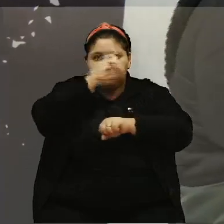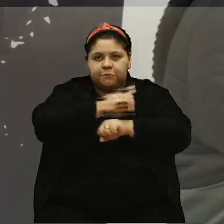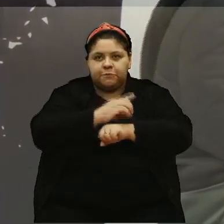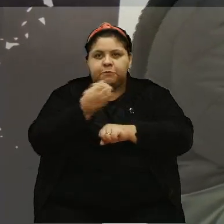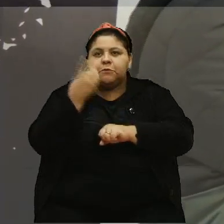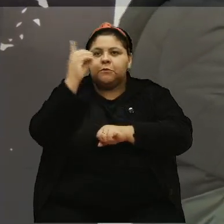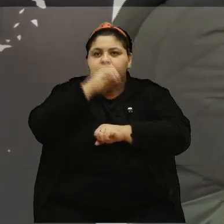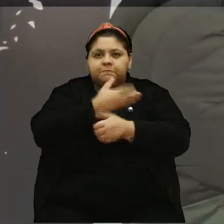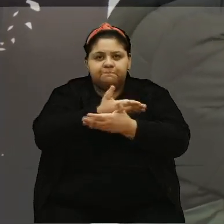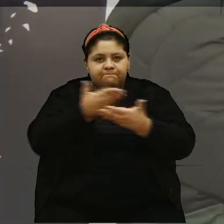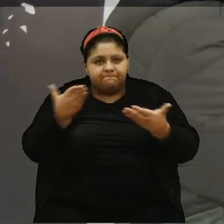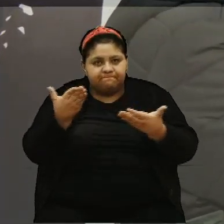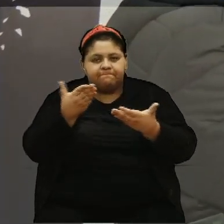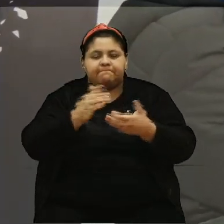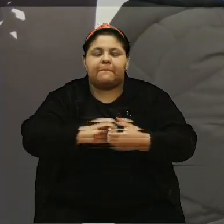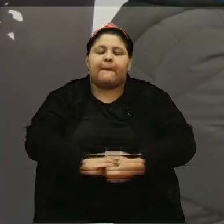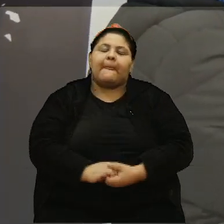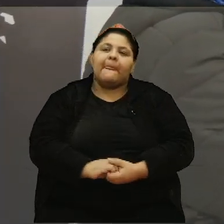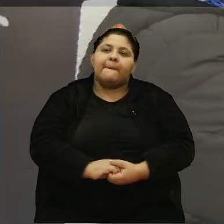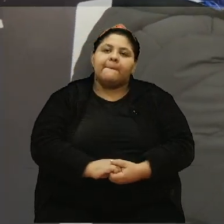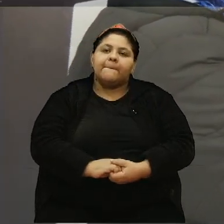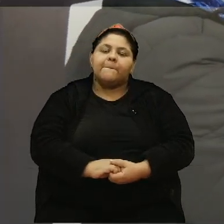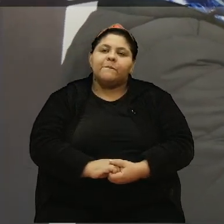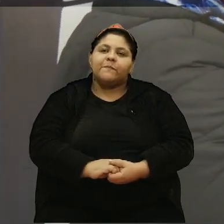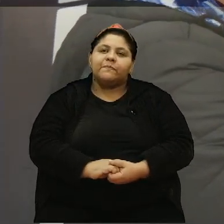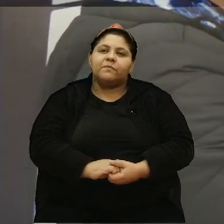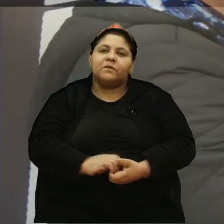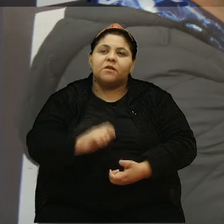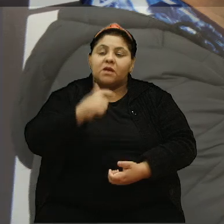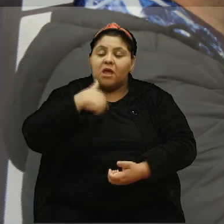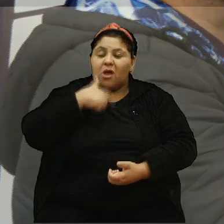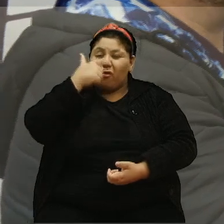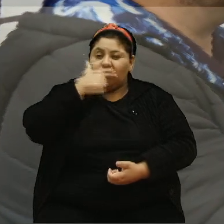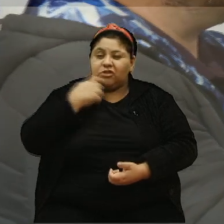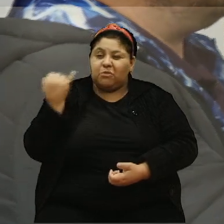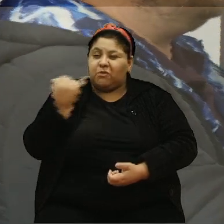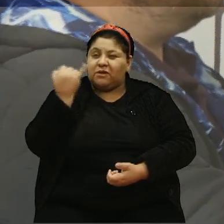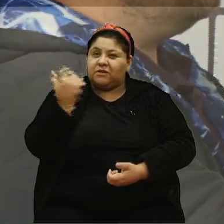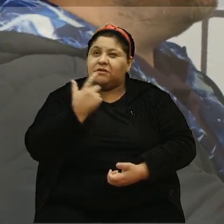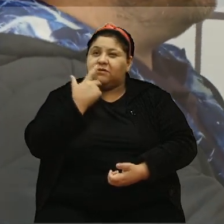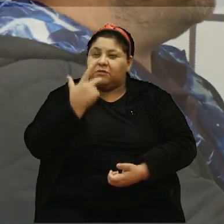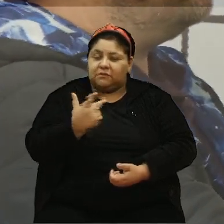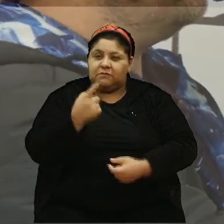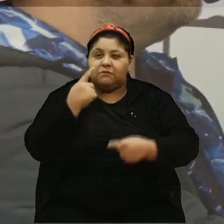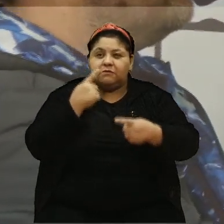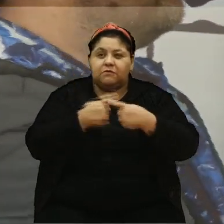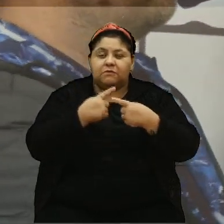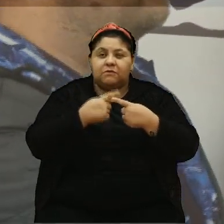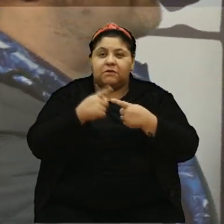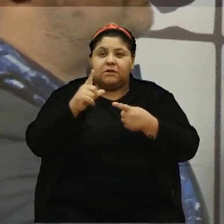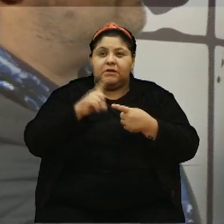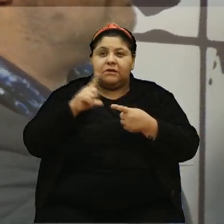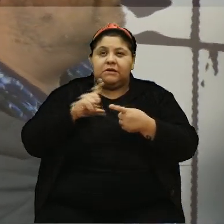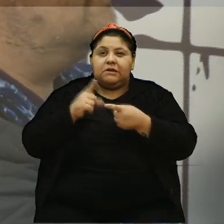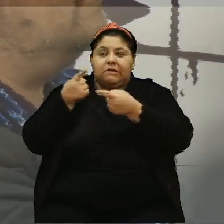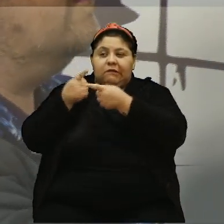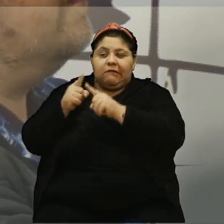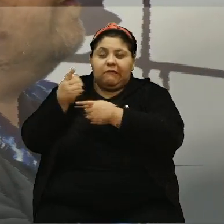dia, Fábio. É isso mesmo. Bom dia a todos que estão nos assistindo. É isso aí. Eu achei importante trazer essa ponderação justamente porque a gente ouve muitas queixas em relação